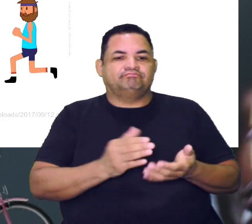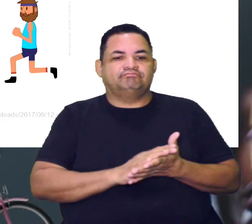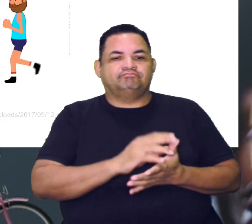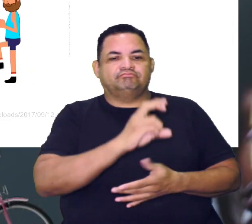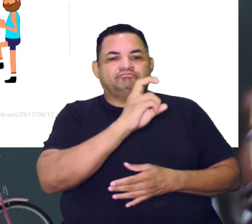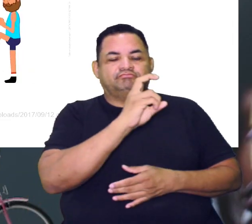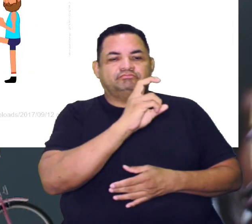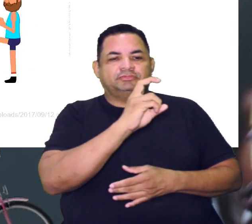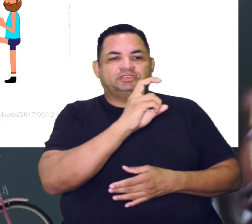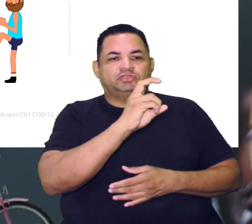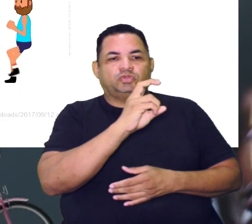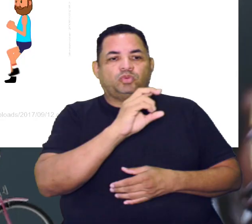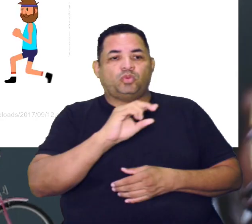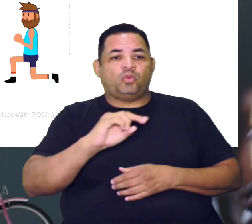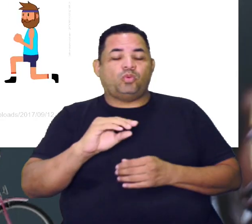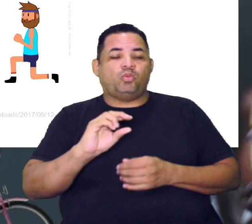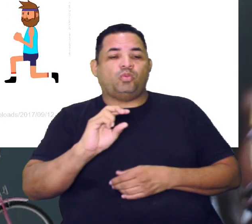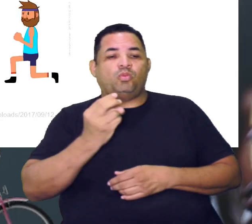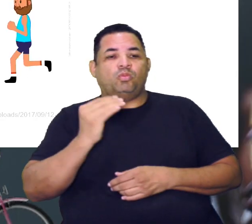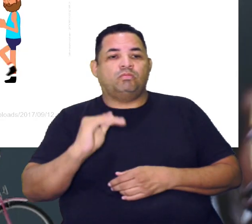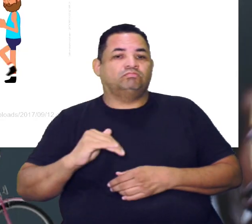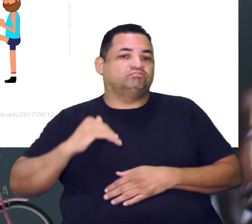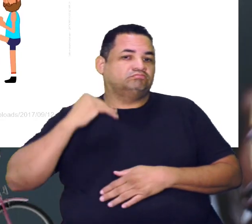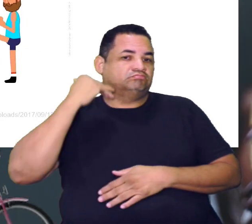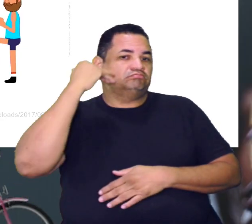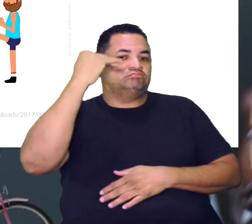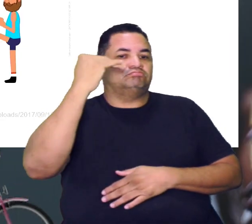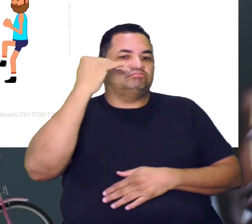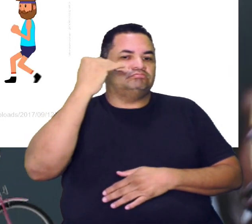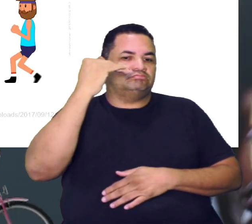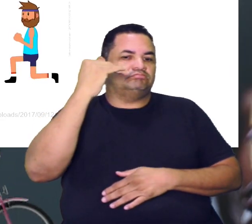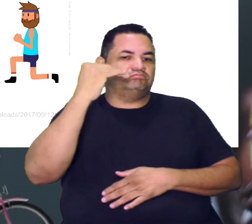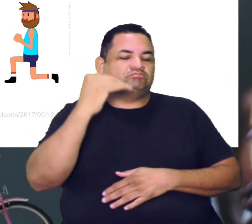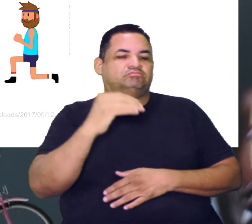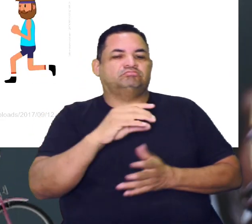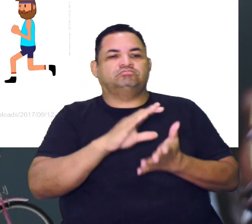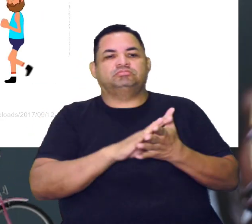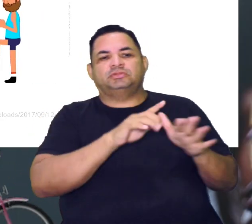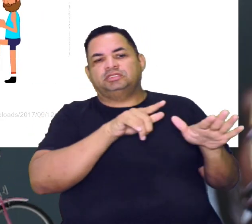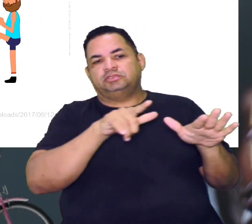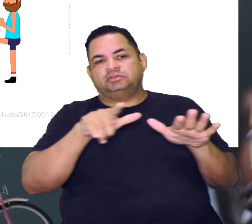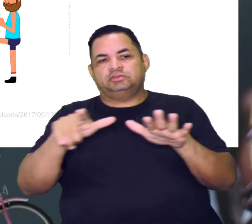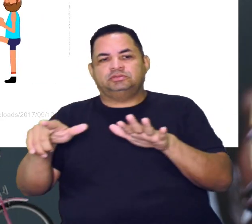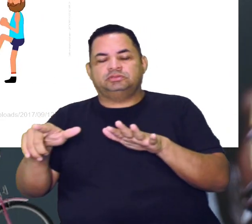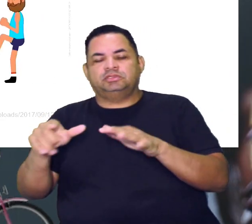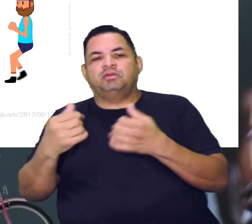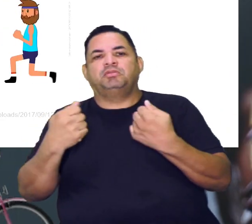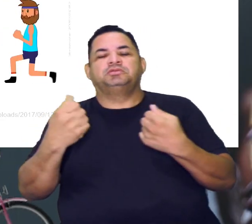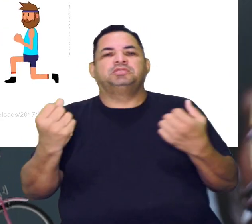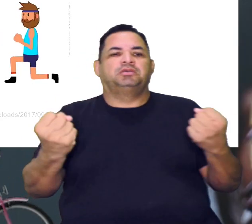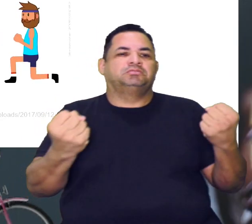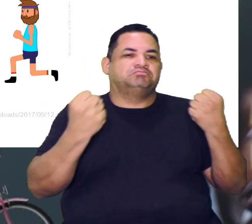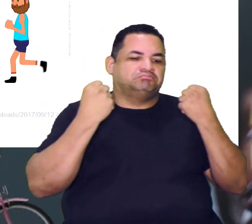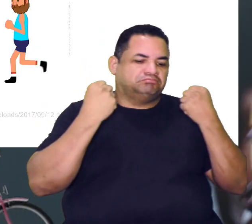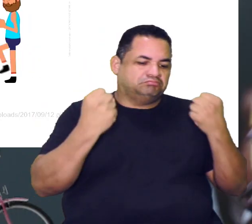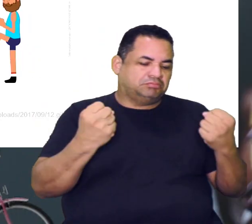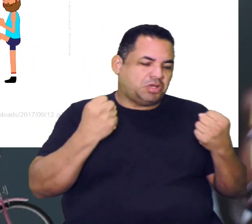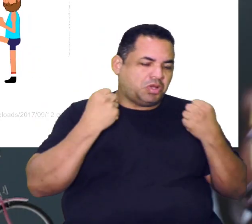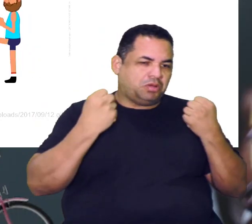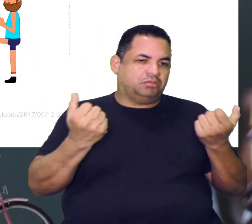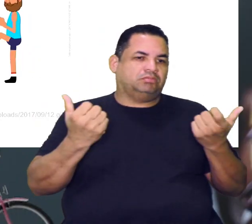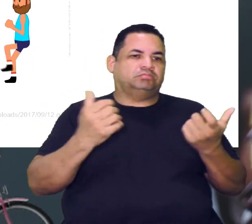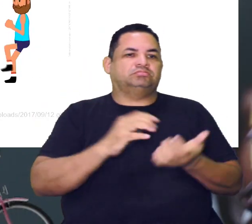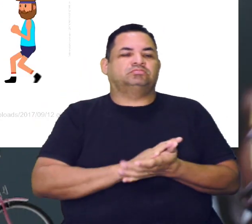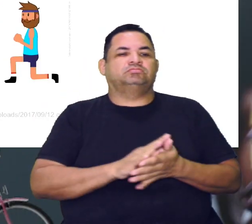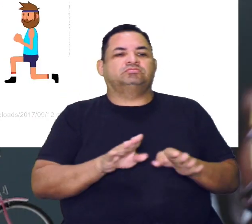ou mais dias da semana para essas práticas, tudo bem? Aí vai entrar a musculação, né, a calistenia de modo